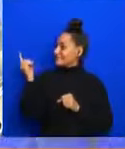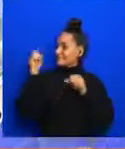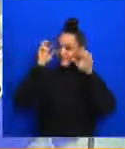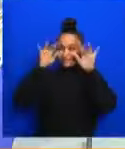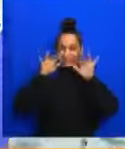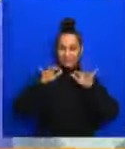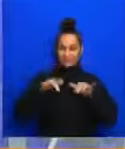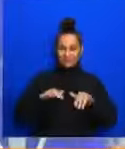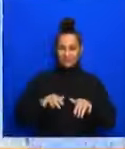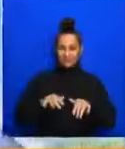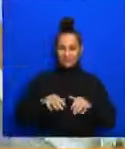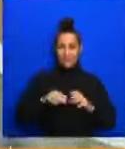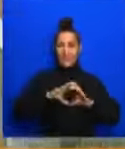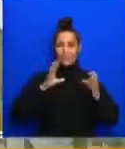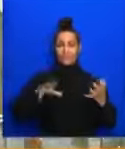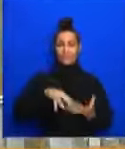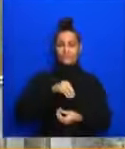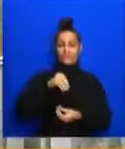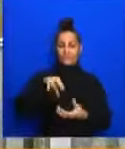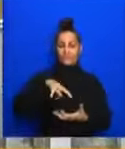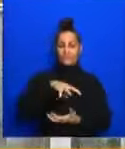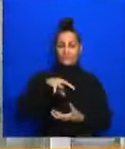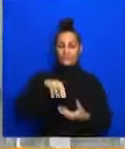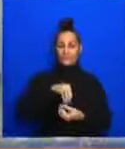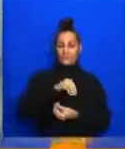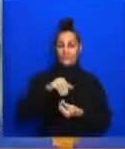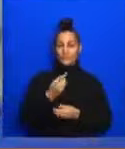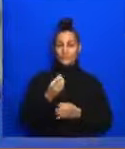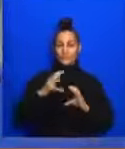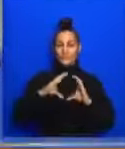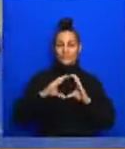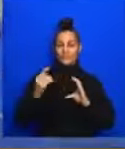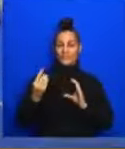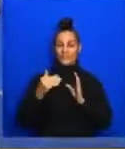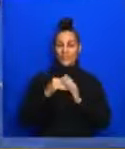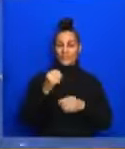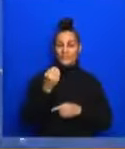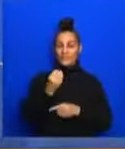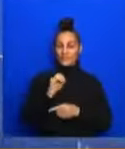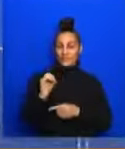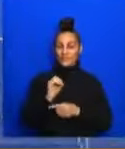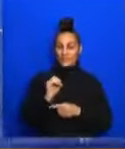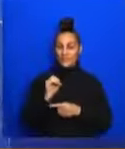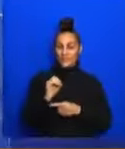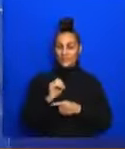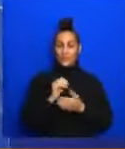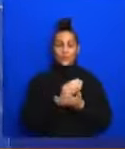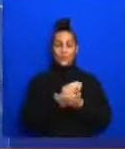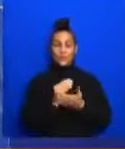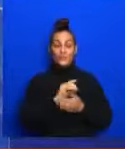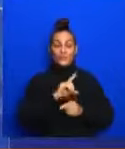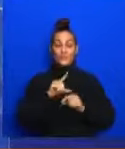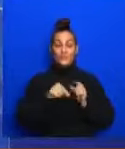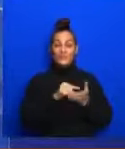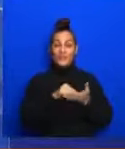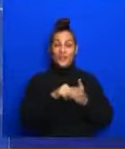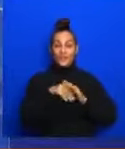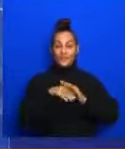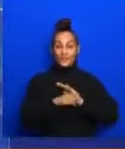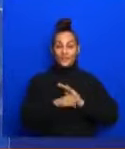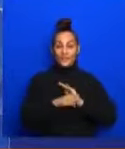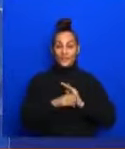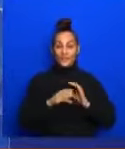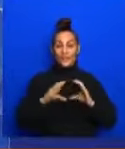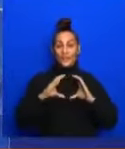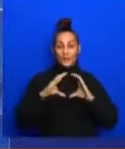Valendo. Globo carregado embaralhando 100 bolas numeradas de 01 a 00. Começando o sorteio da